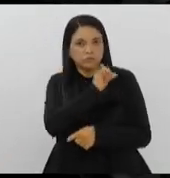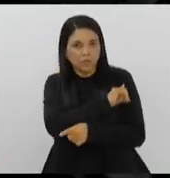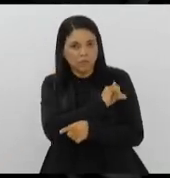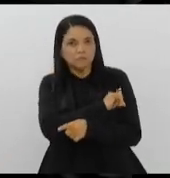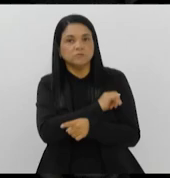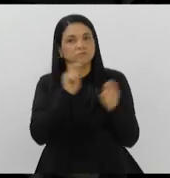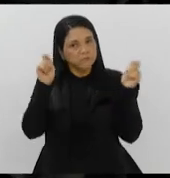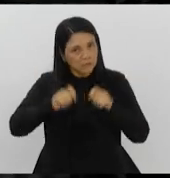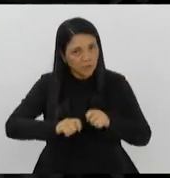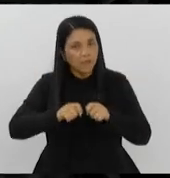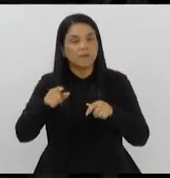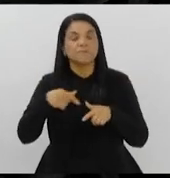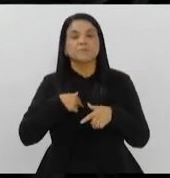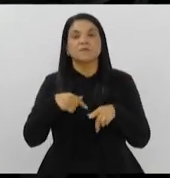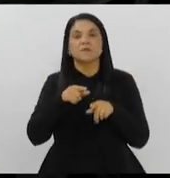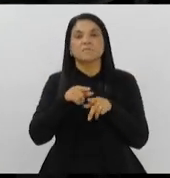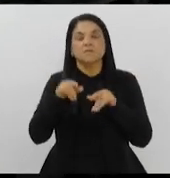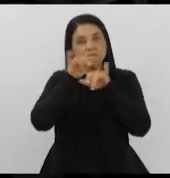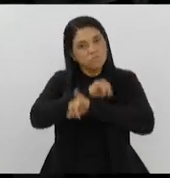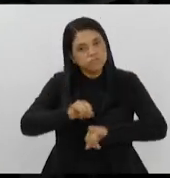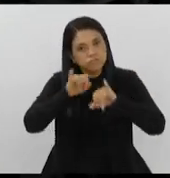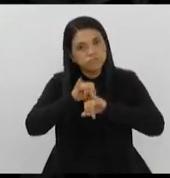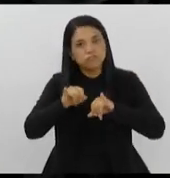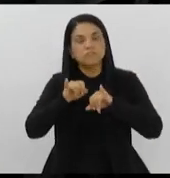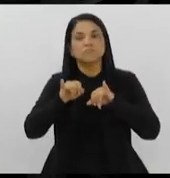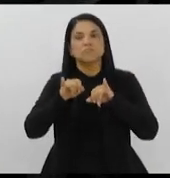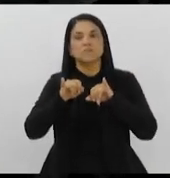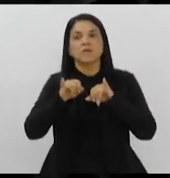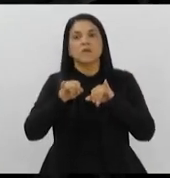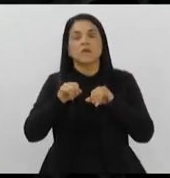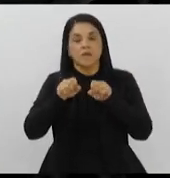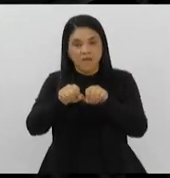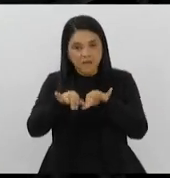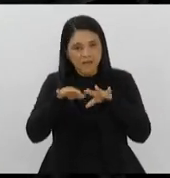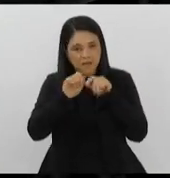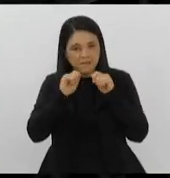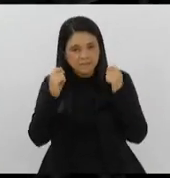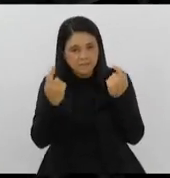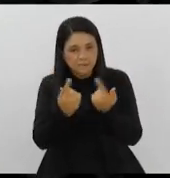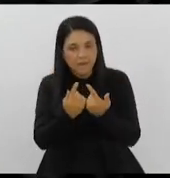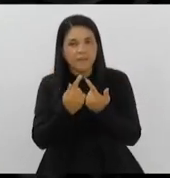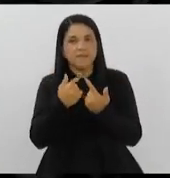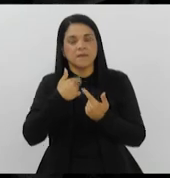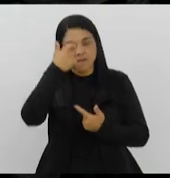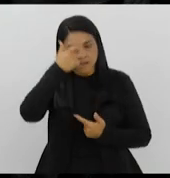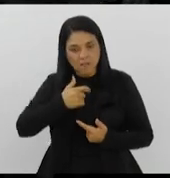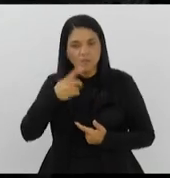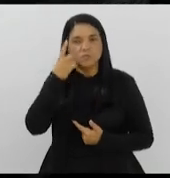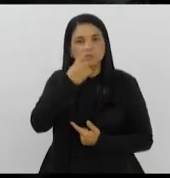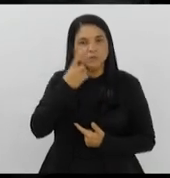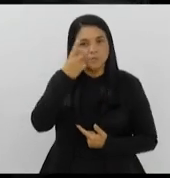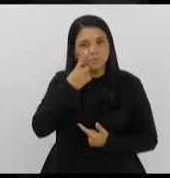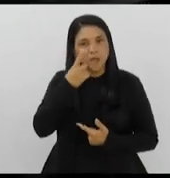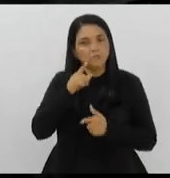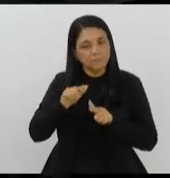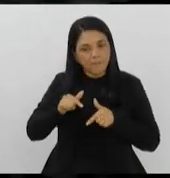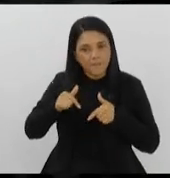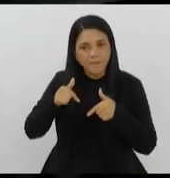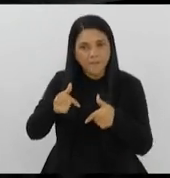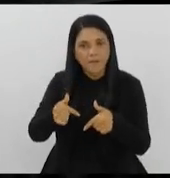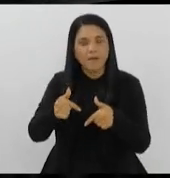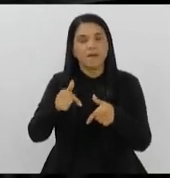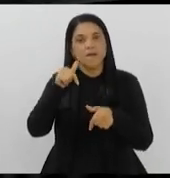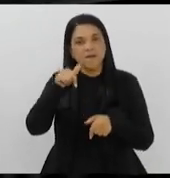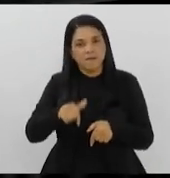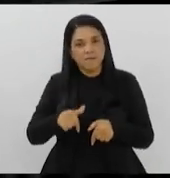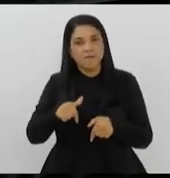todos os membros, a lucidez do parlamento, mais uma vez a Assembleia tem dado aula, eu sou um deputado combativo, mas aqui